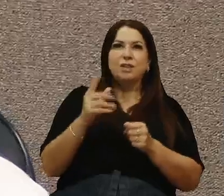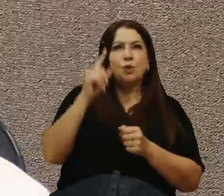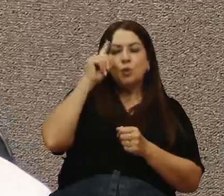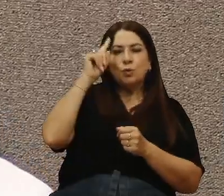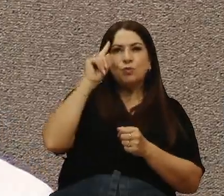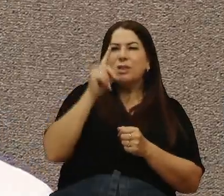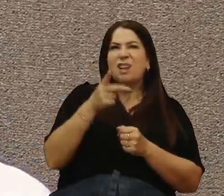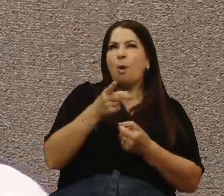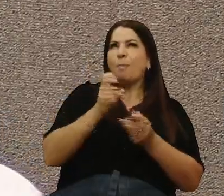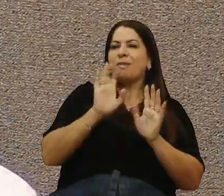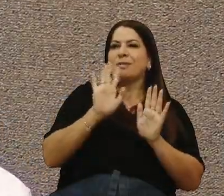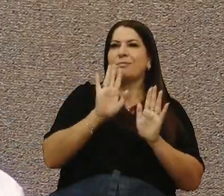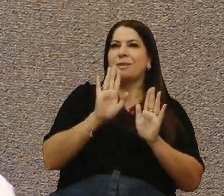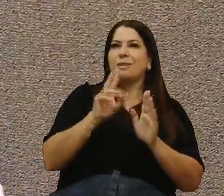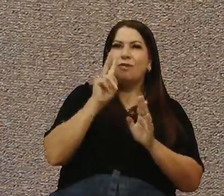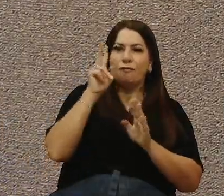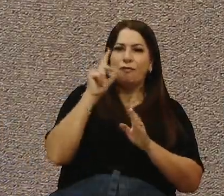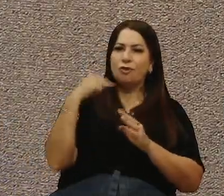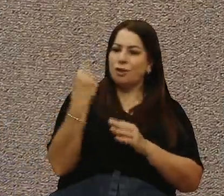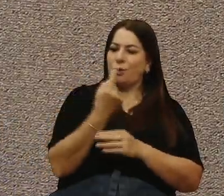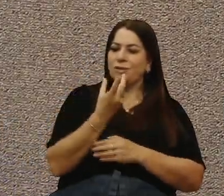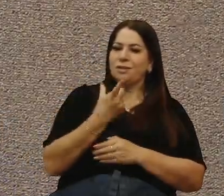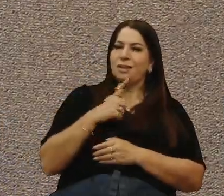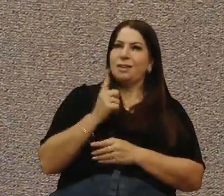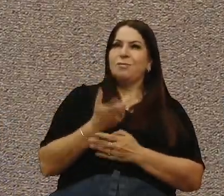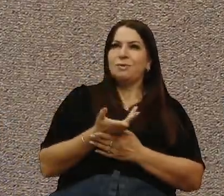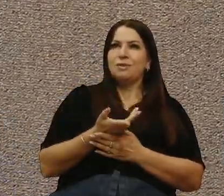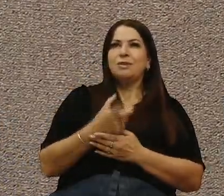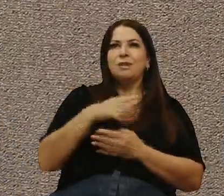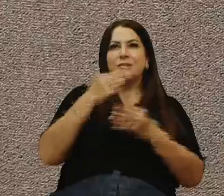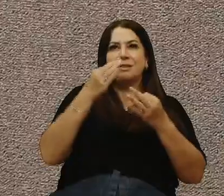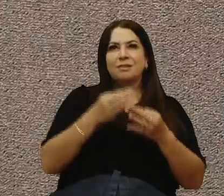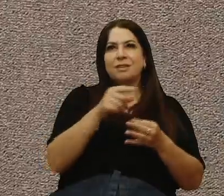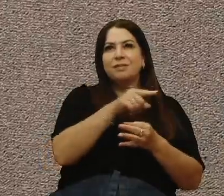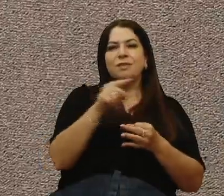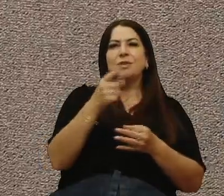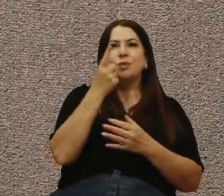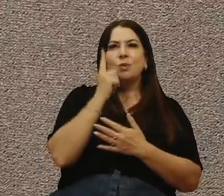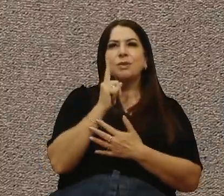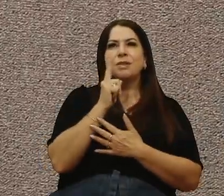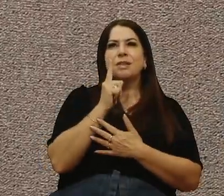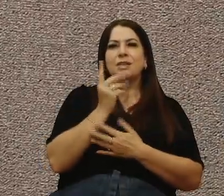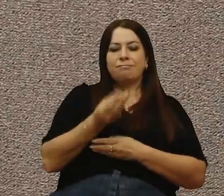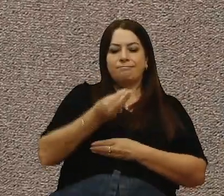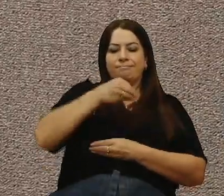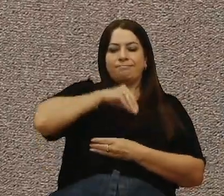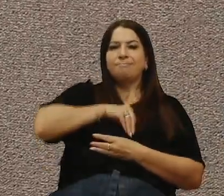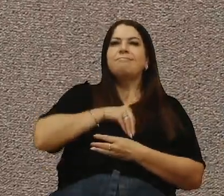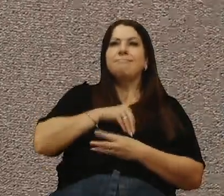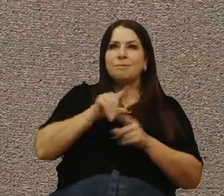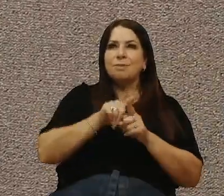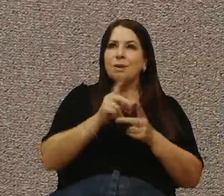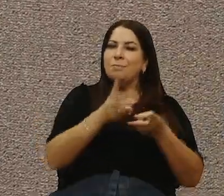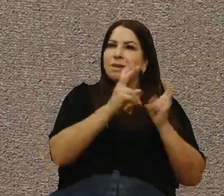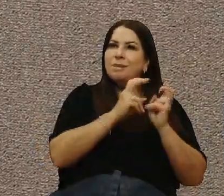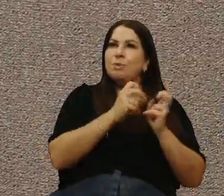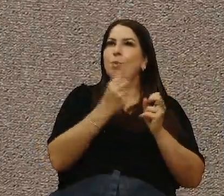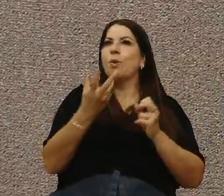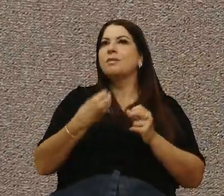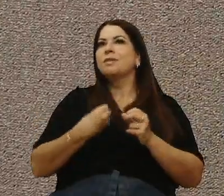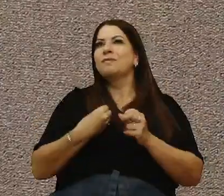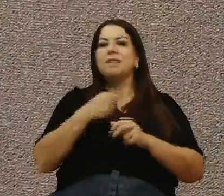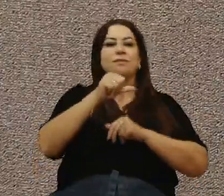nem se dar conta da força que a gente tem, mas eu tenho certeza que vocês conseguem internalizar e perceber quantas vidas